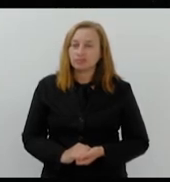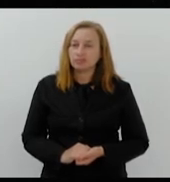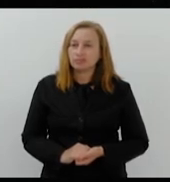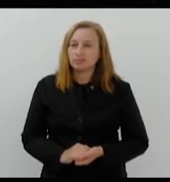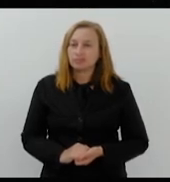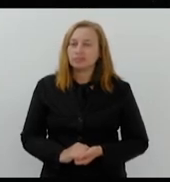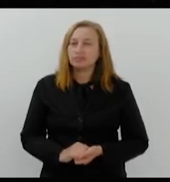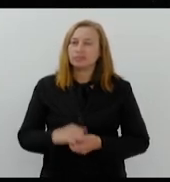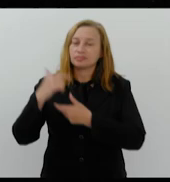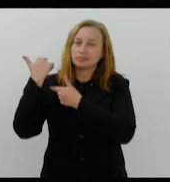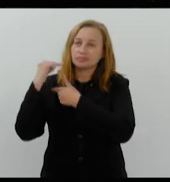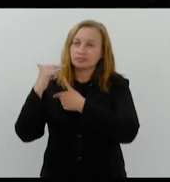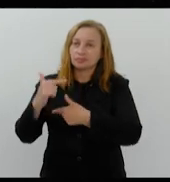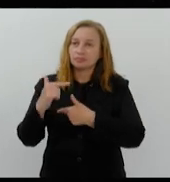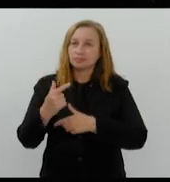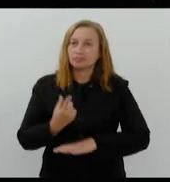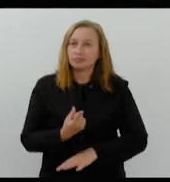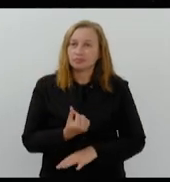conservador,